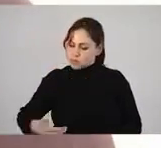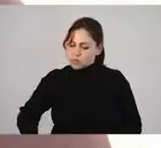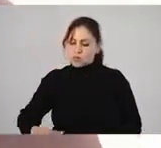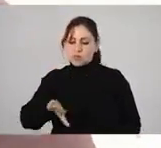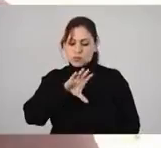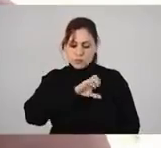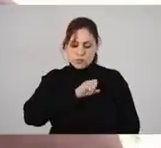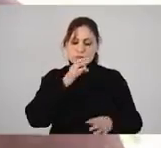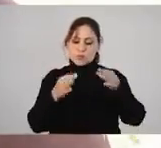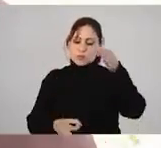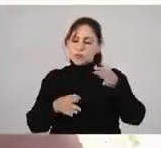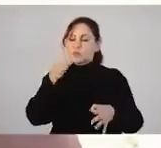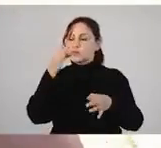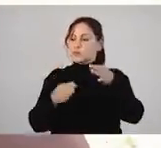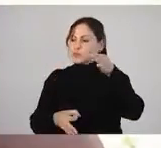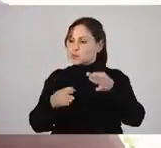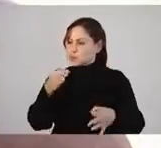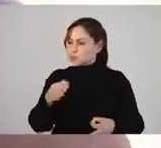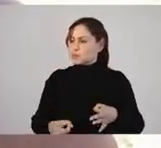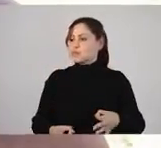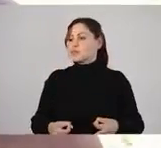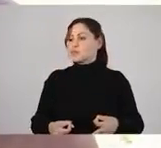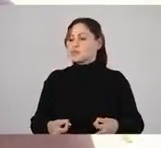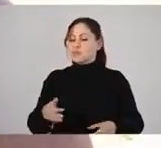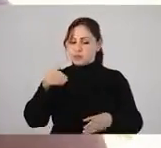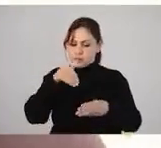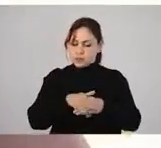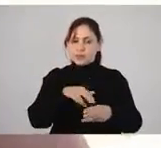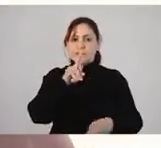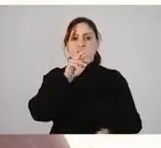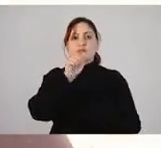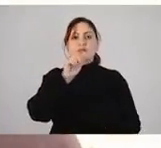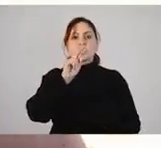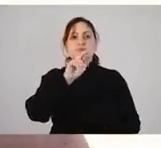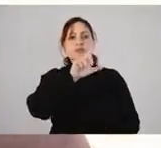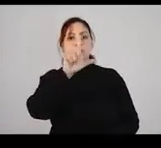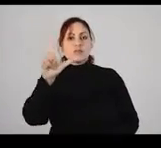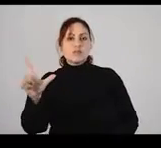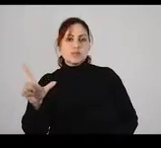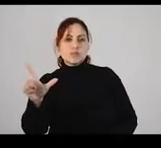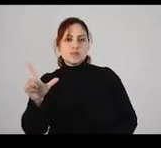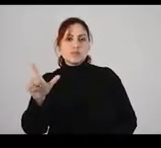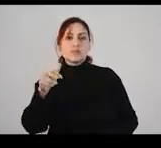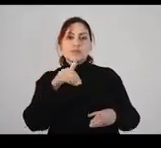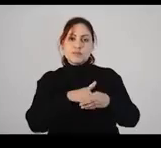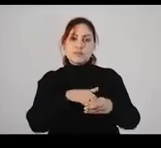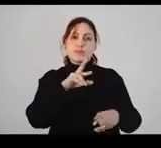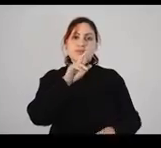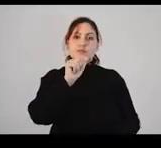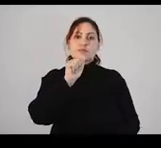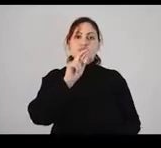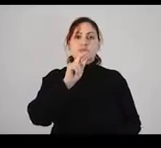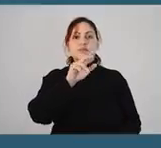Sorocaba com amor, com justiça e com dignidade. Vota Raul! Vota Raul!